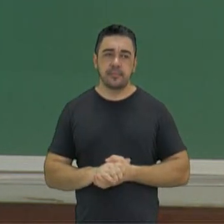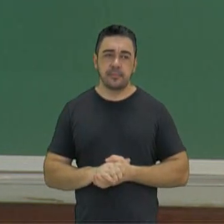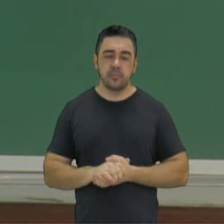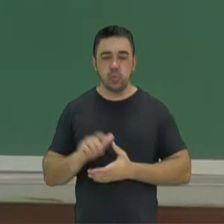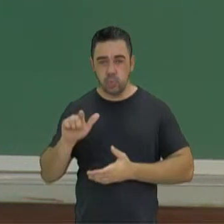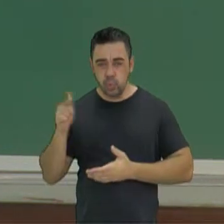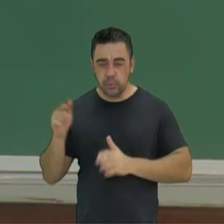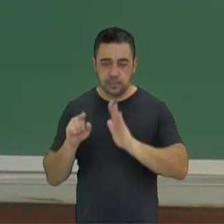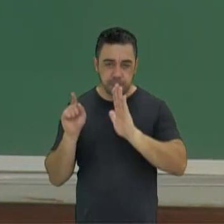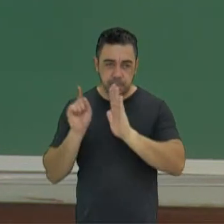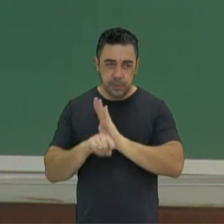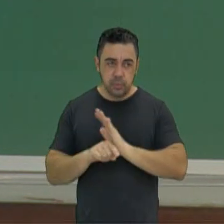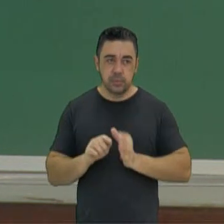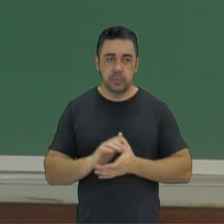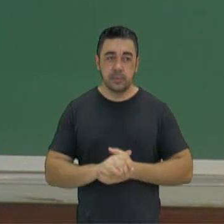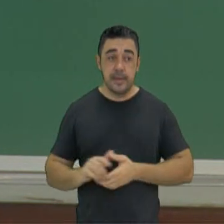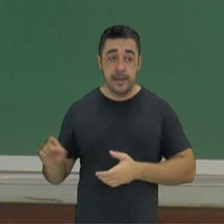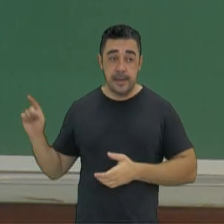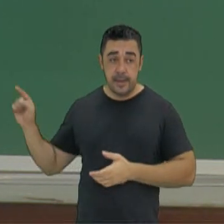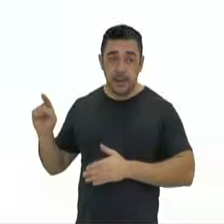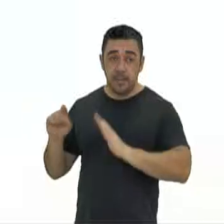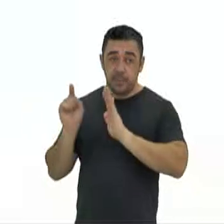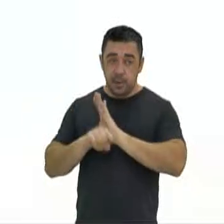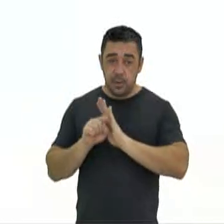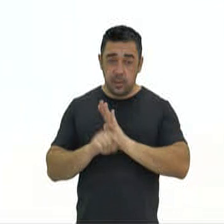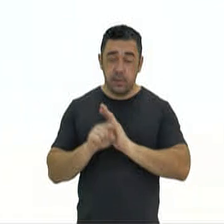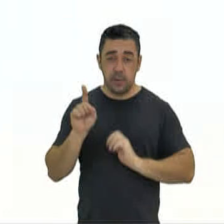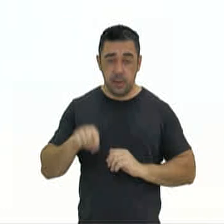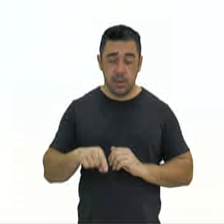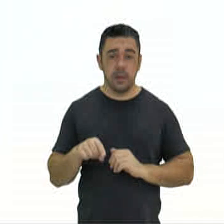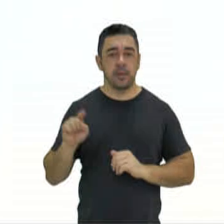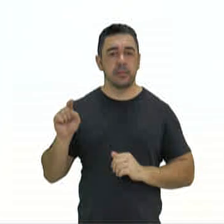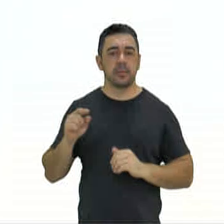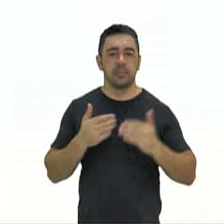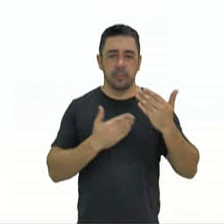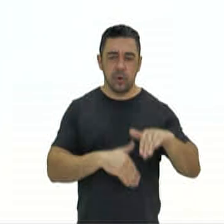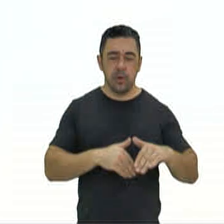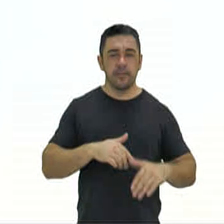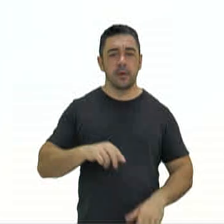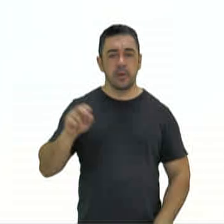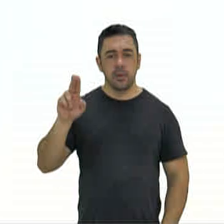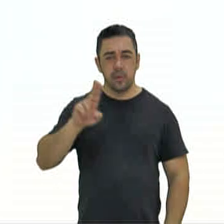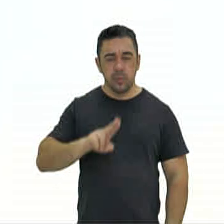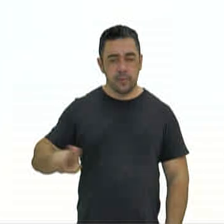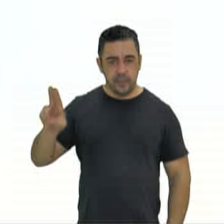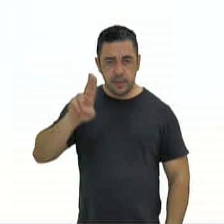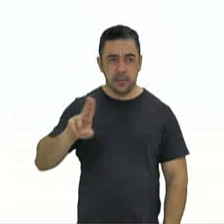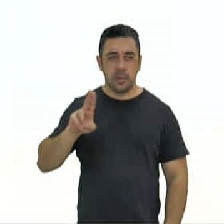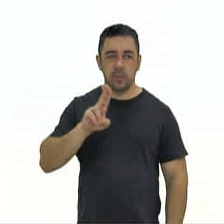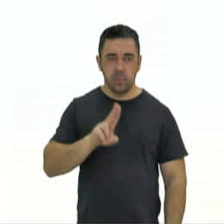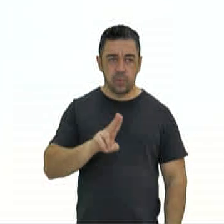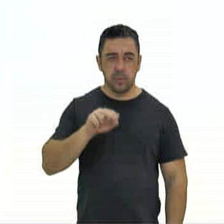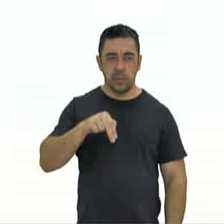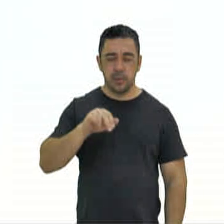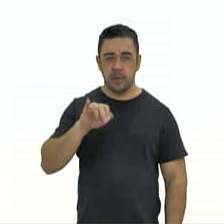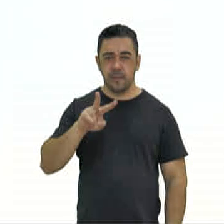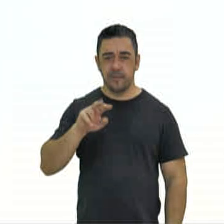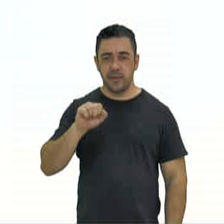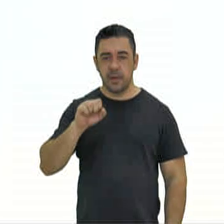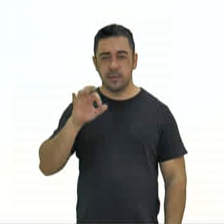Uma outra questão. Essa questão caiu na Universidade do Vale do São Francisco, Univasf. Então, me acompanhe aqui no